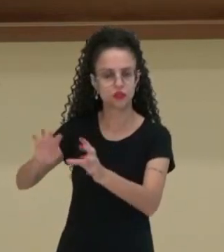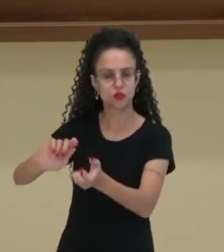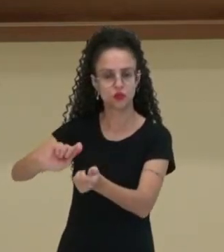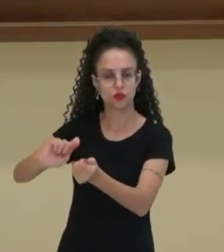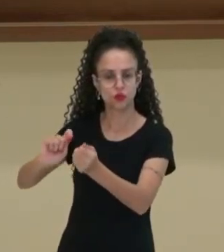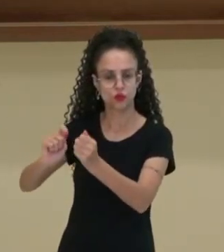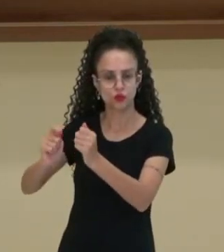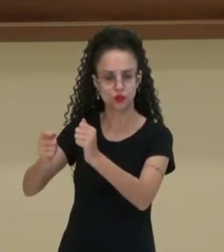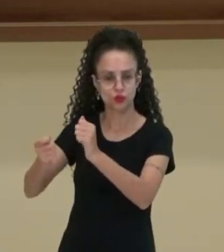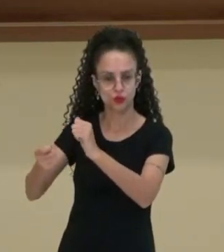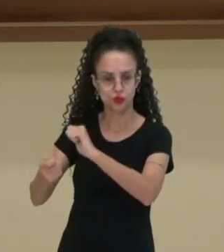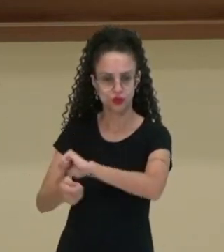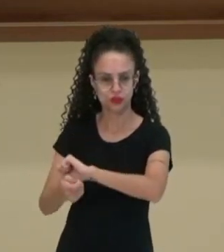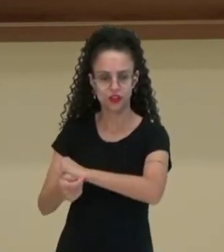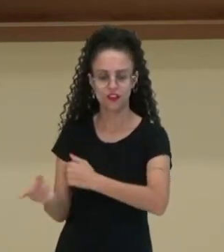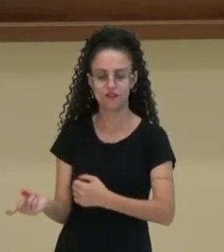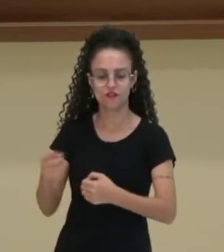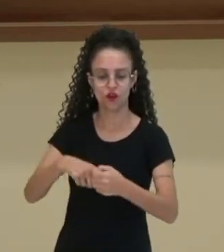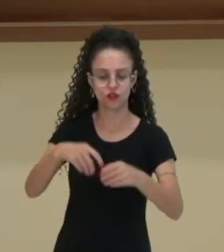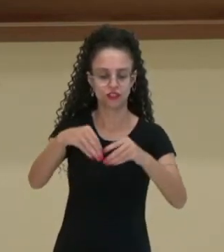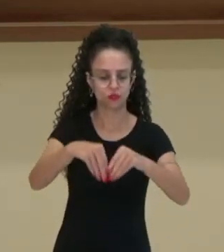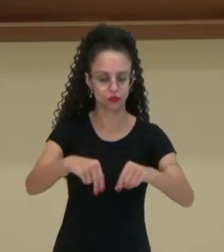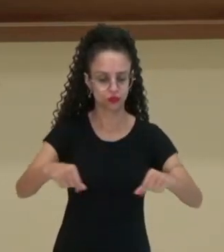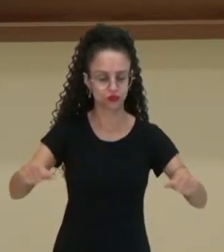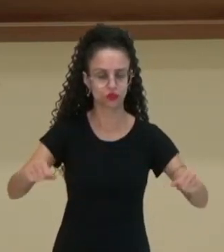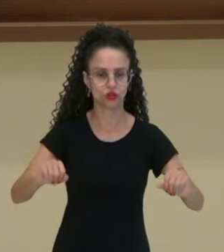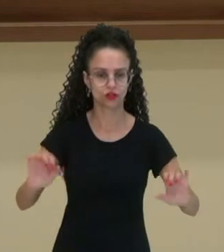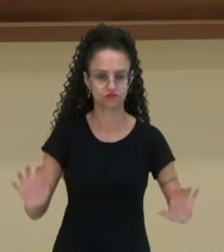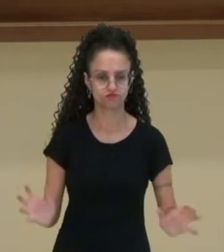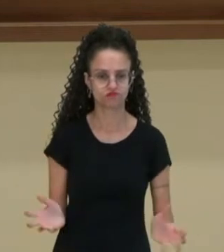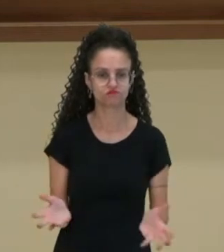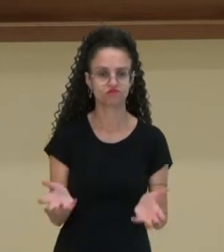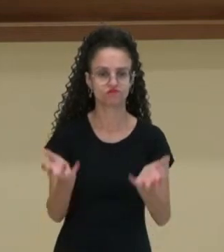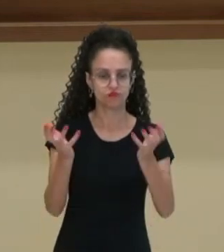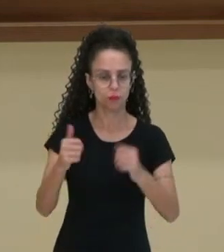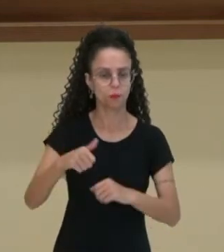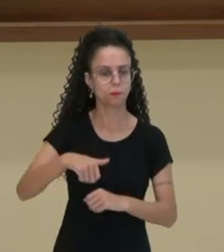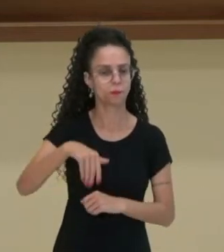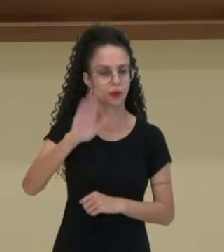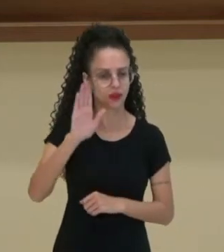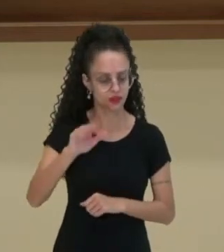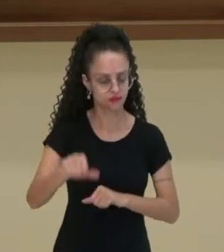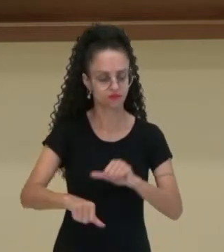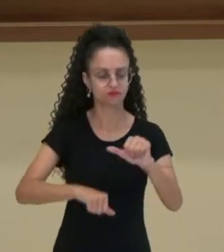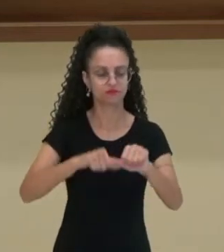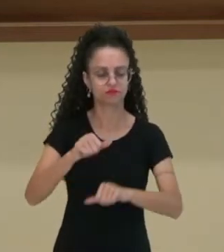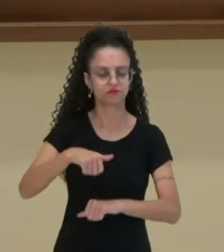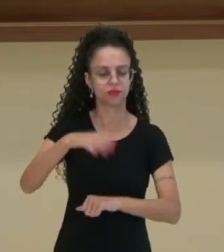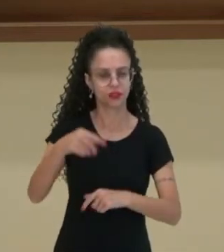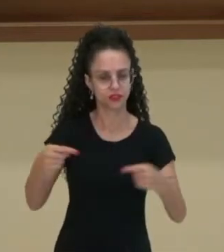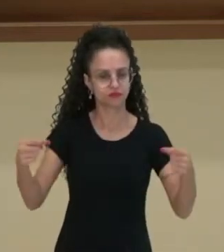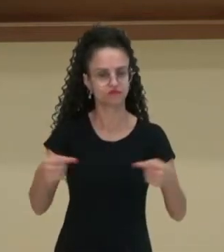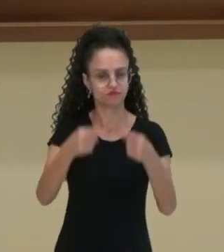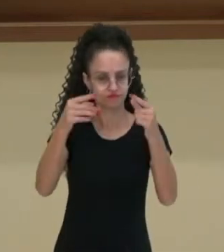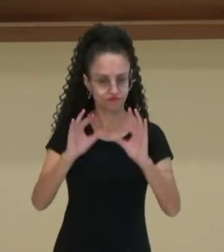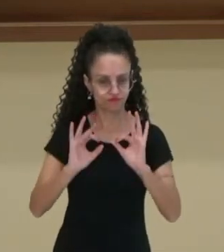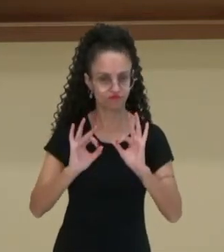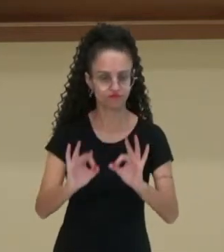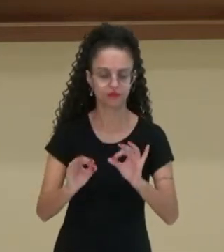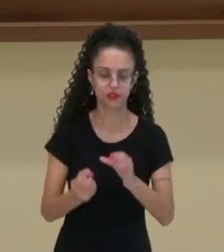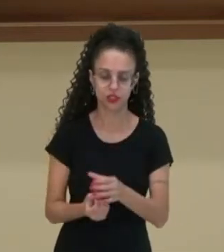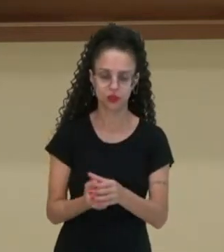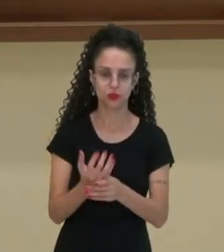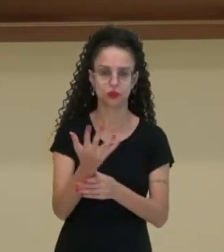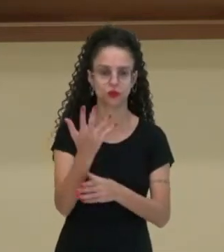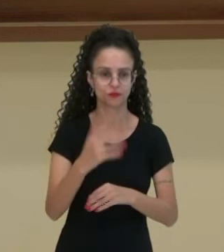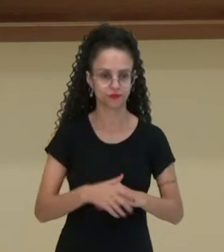vai retornar para o solo, enriquecendo, fertilizando mais ele ainda, tornando ele mais próprio e viável para o